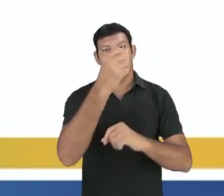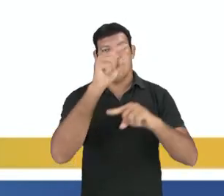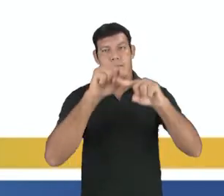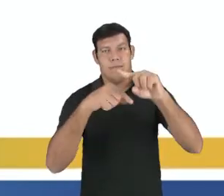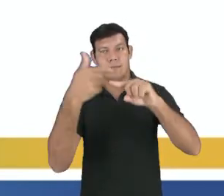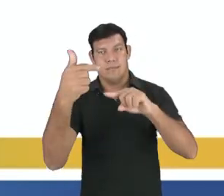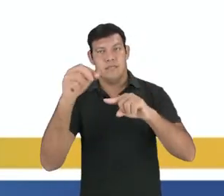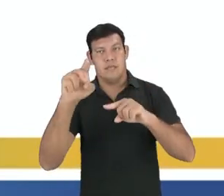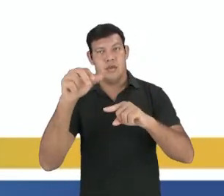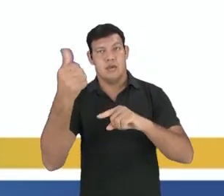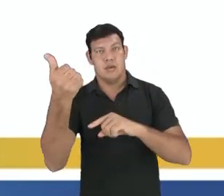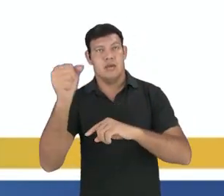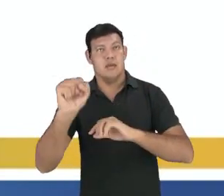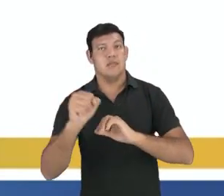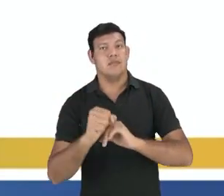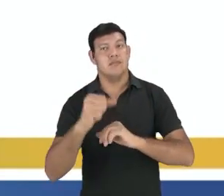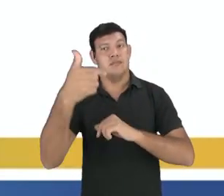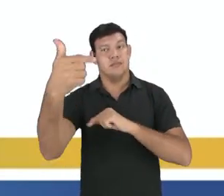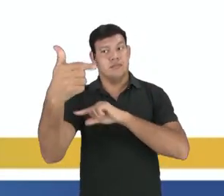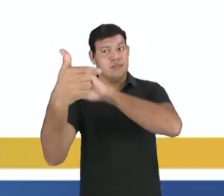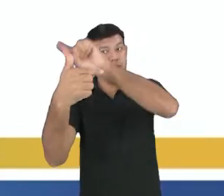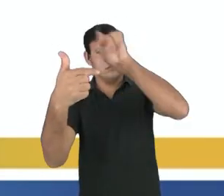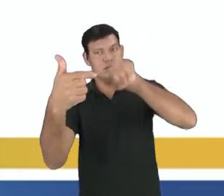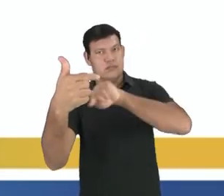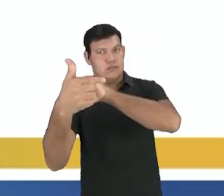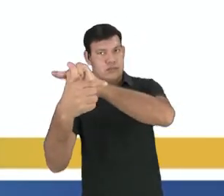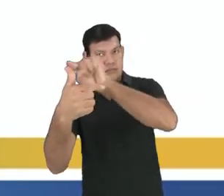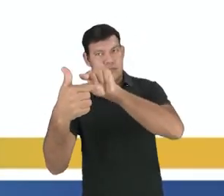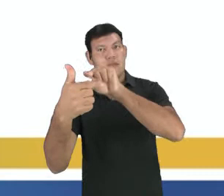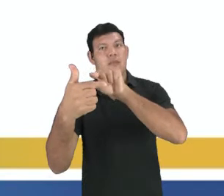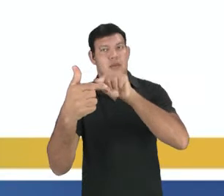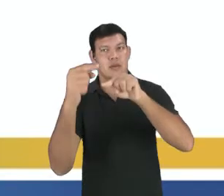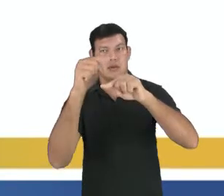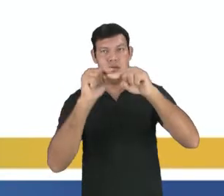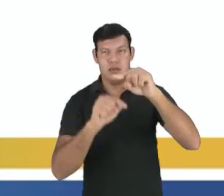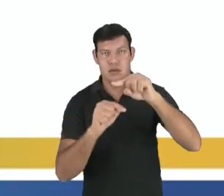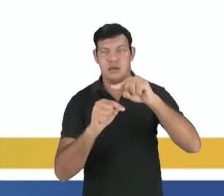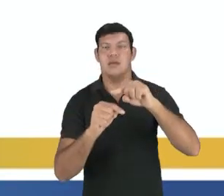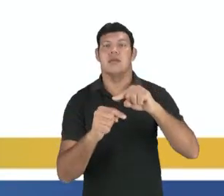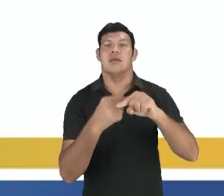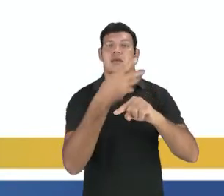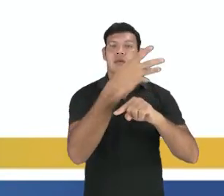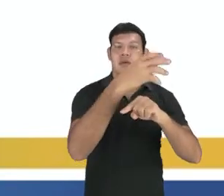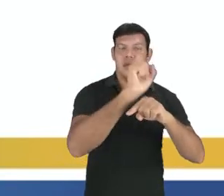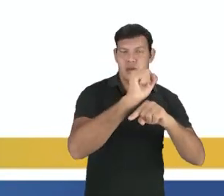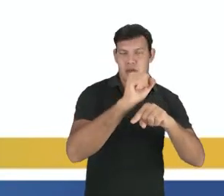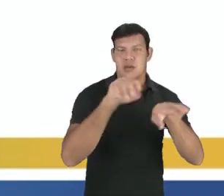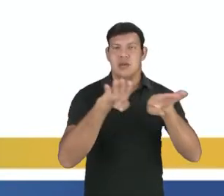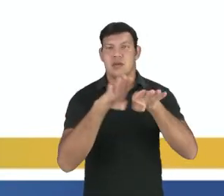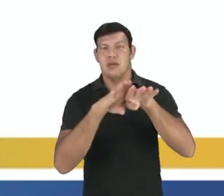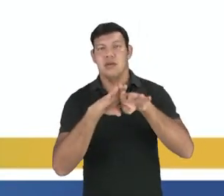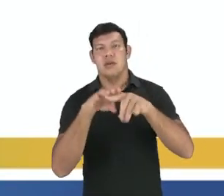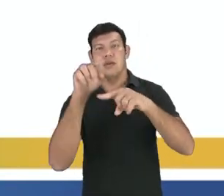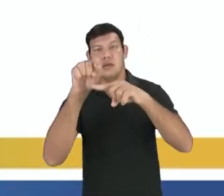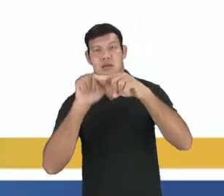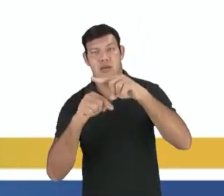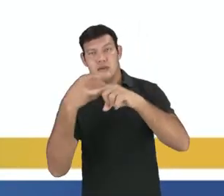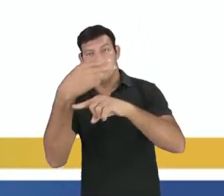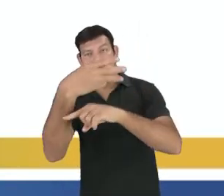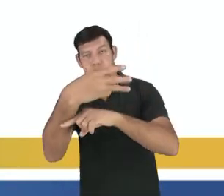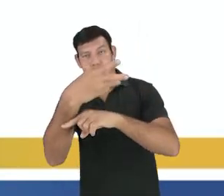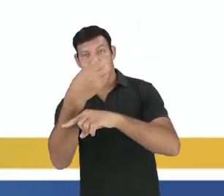18. Observem que esse primeiro 2 aqui, esse primeiro divisor, dividiu 48 e dividiu 36. Então, eu vou destacar ele aqui em